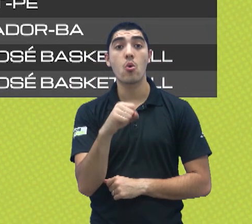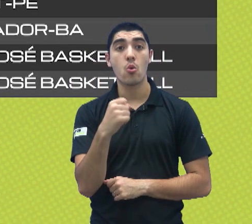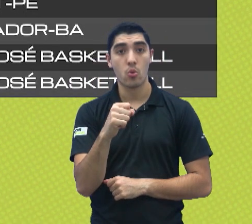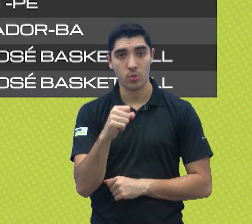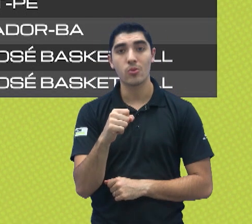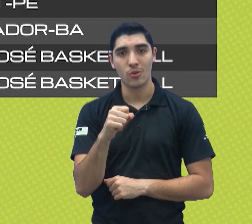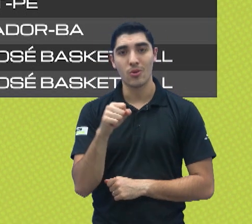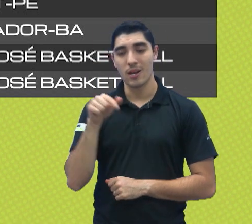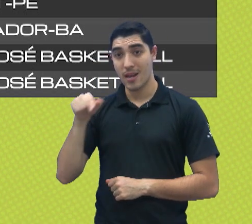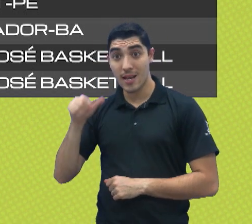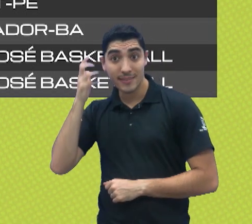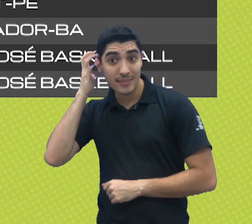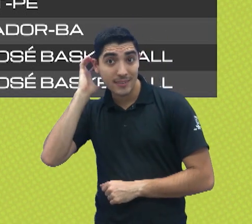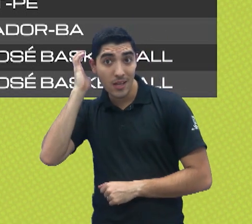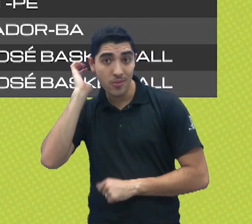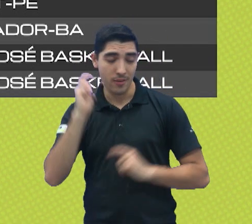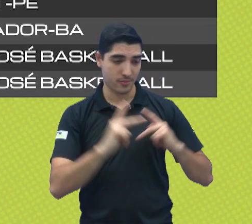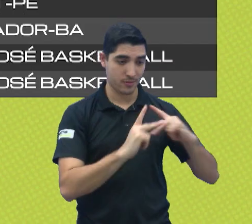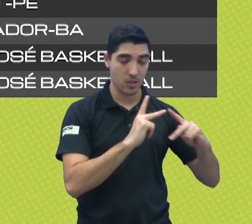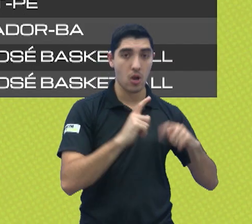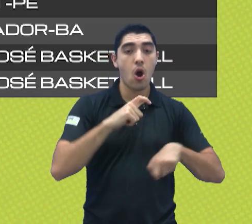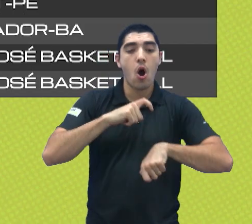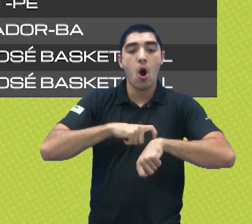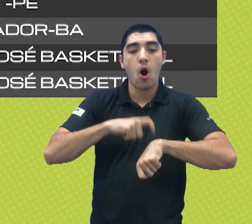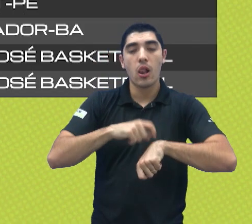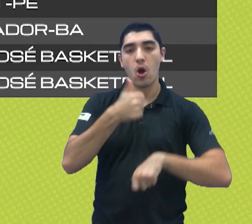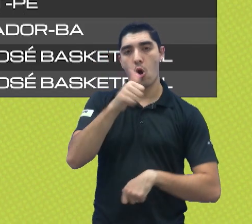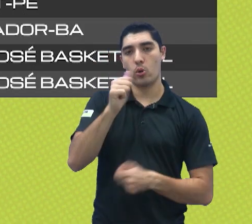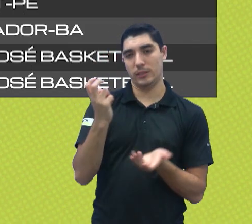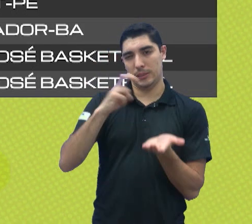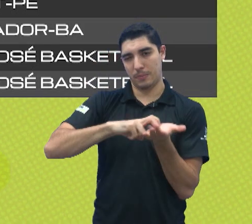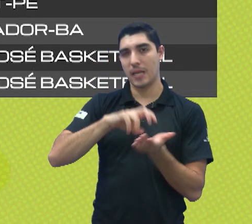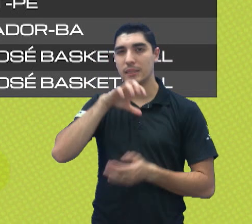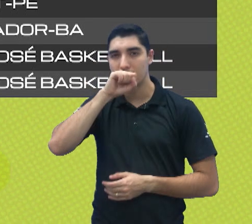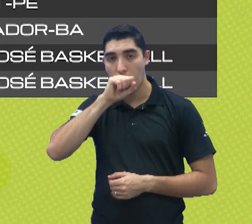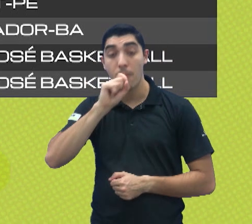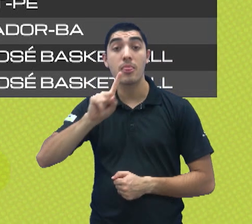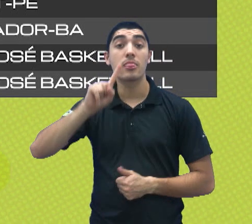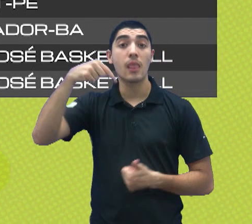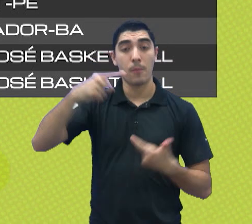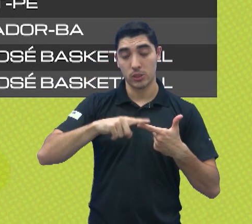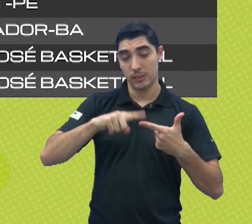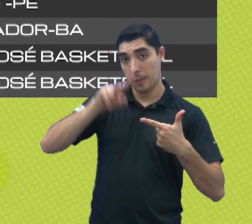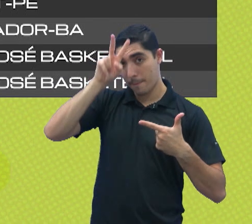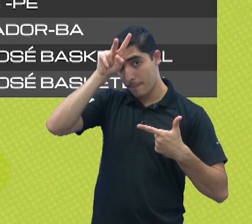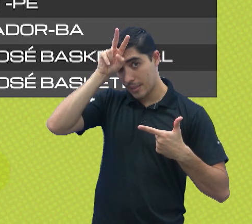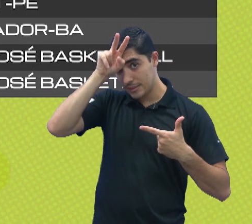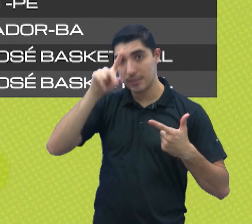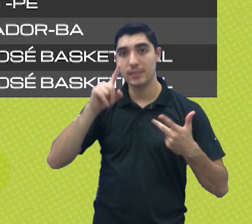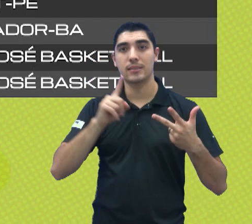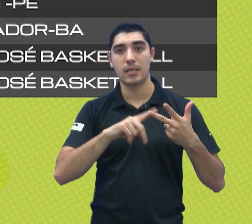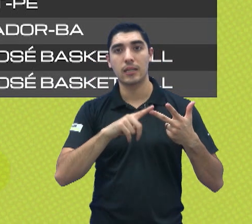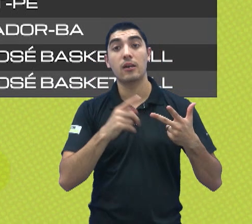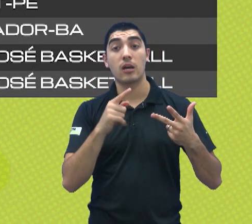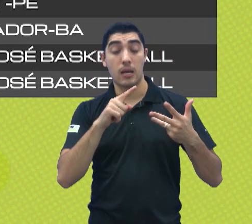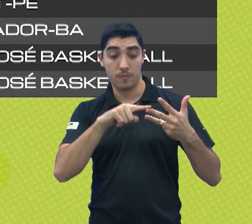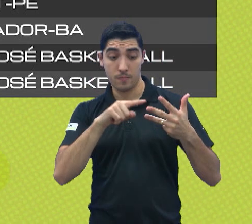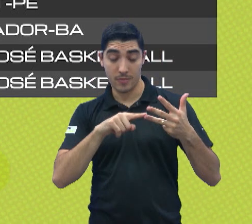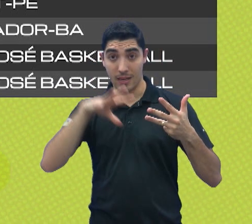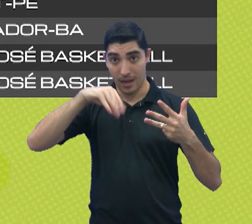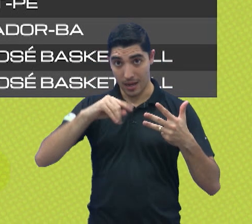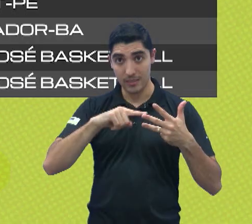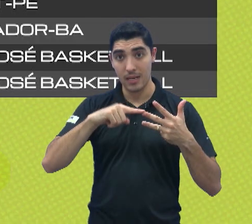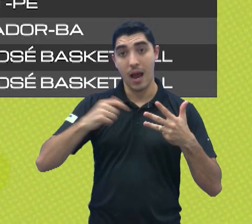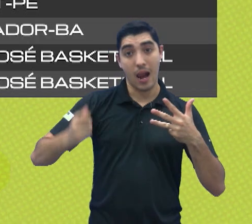José, 11 horas da manhã, é um sábado. Depois o São José ainda joga fora contra o Mesquita do Rio de Janeiro na segunda rodada. Depois 2 jogos em casa, contra o